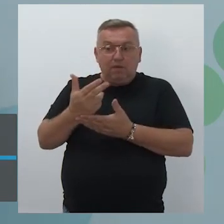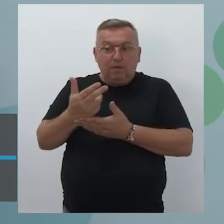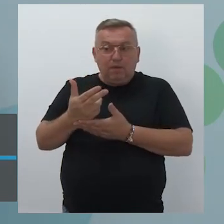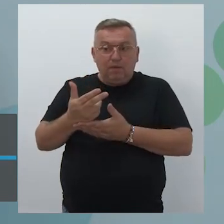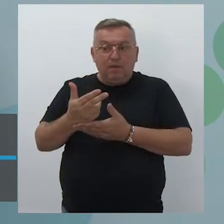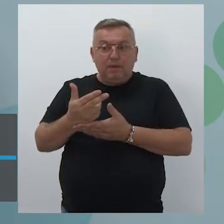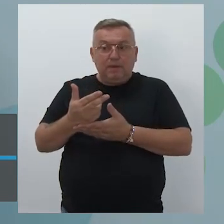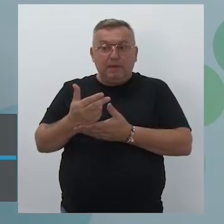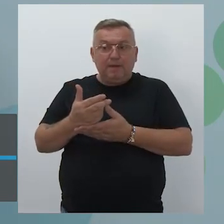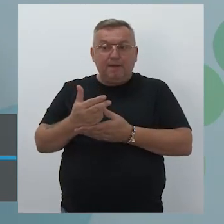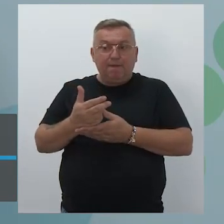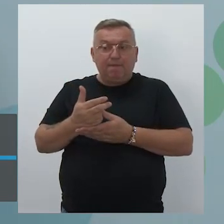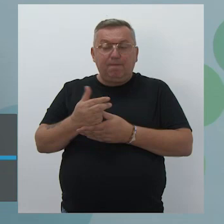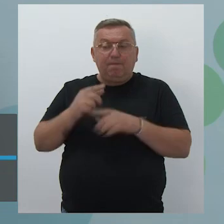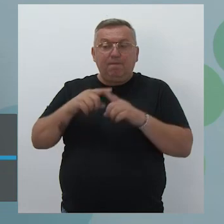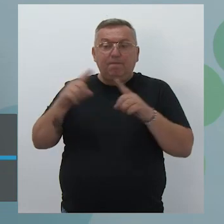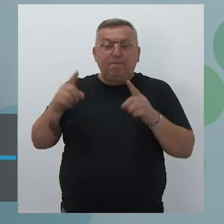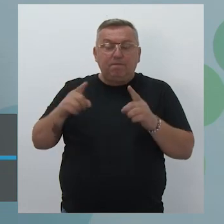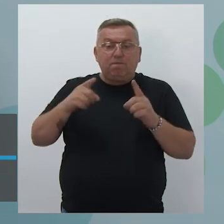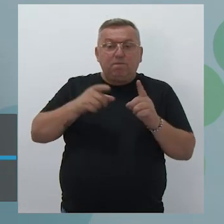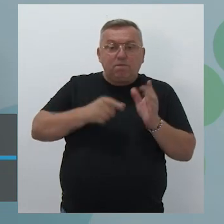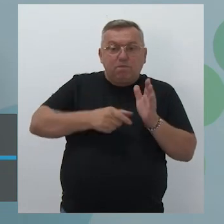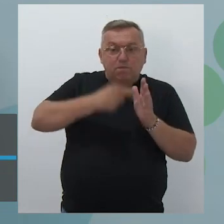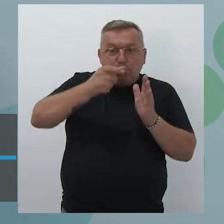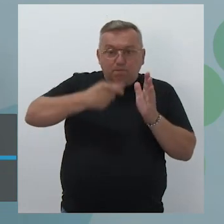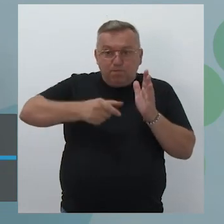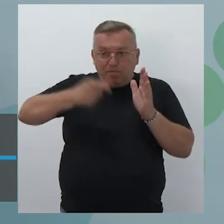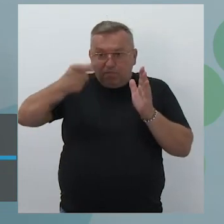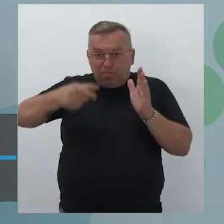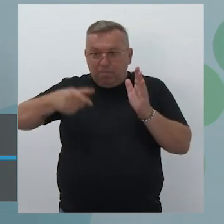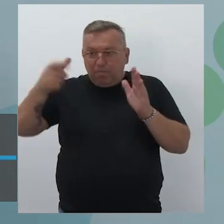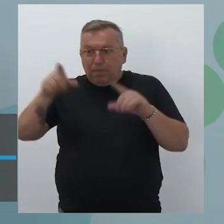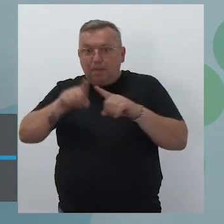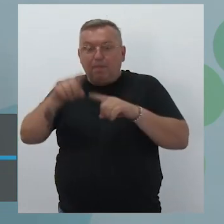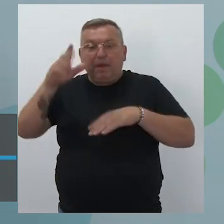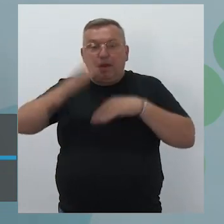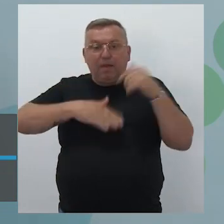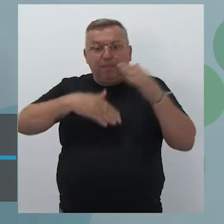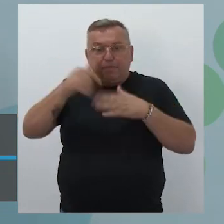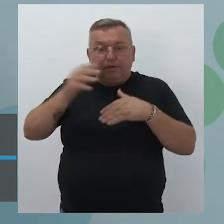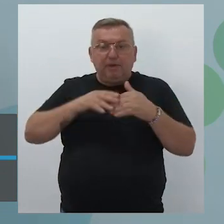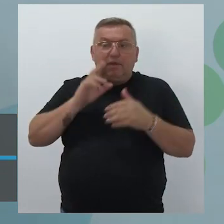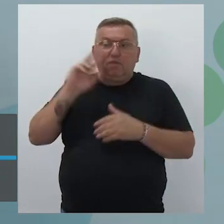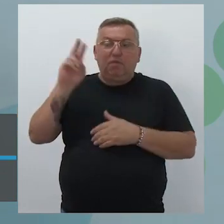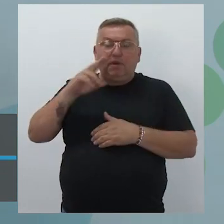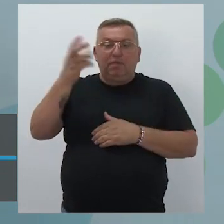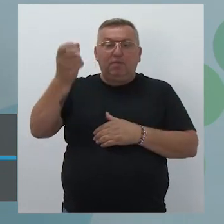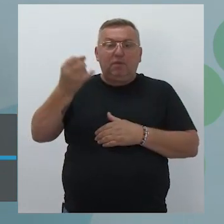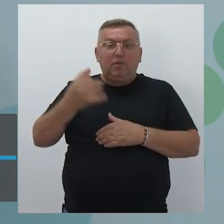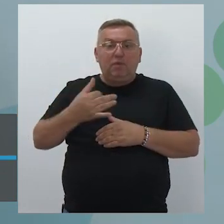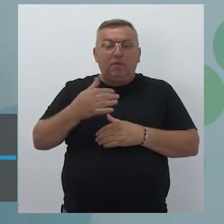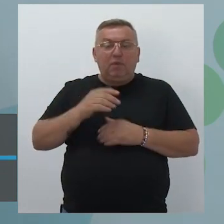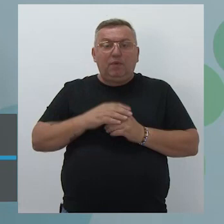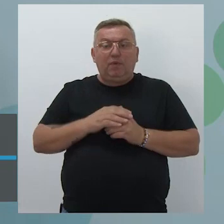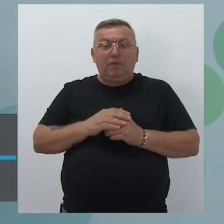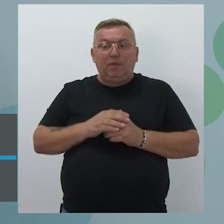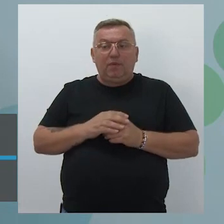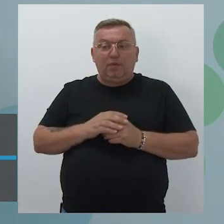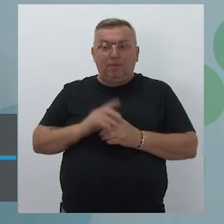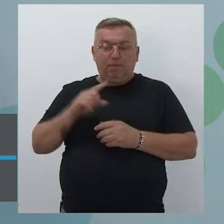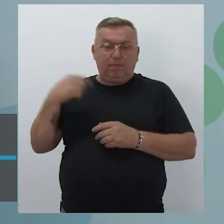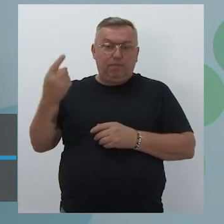ao longo dos eixos e as habilidades também, como a Tânia falou, a